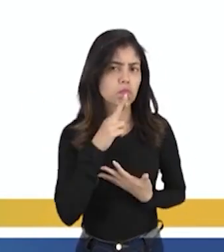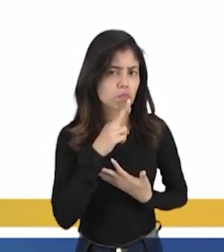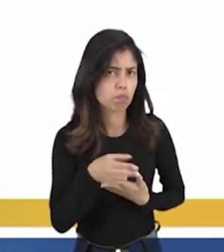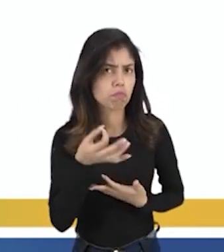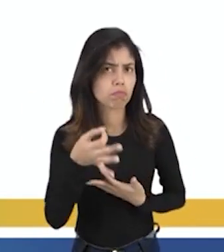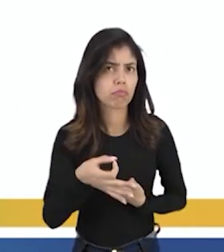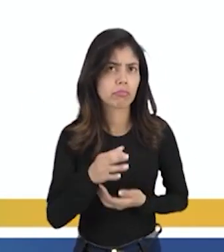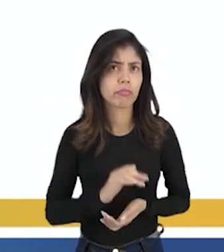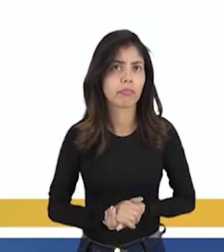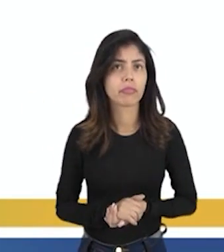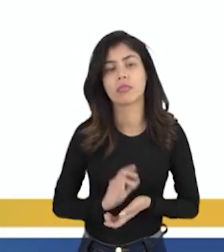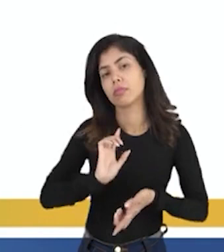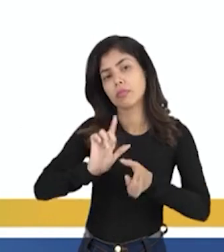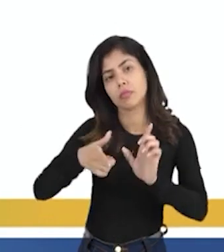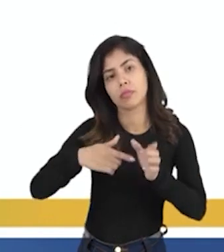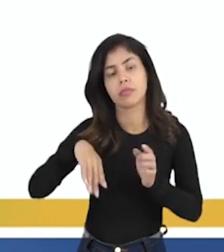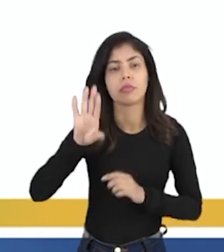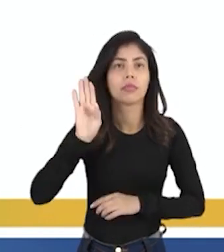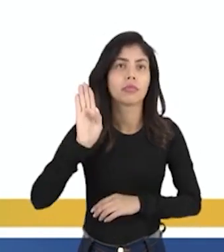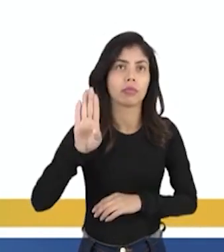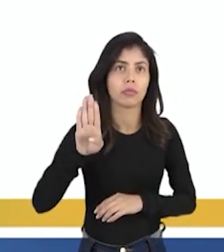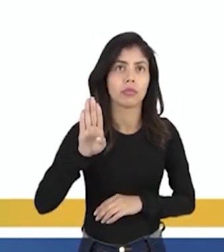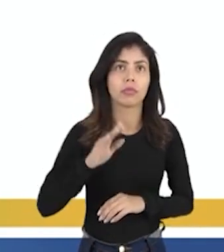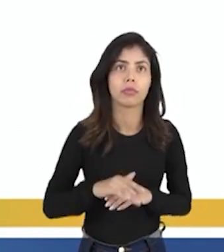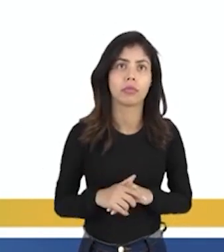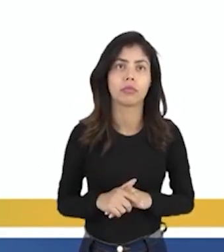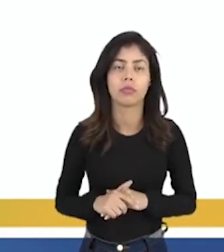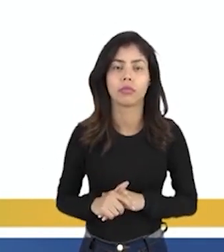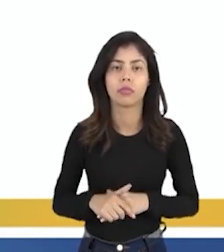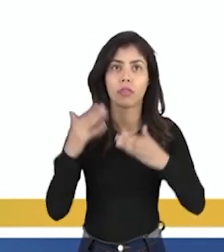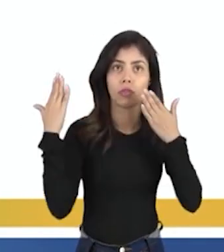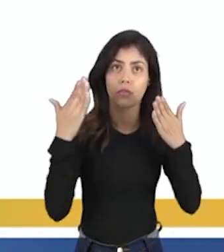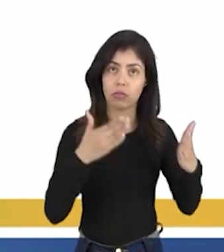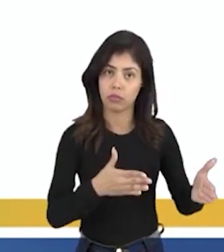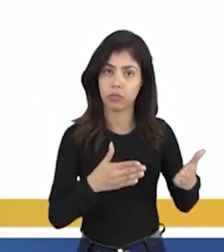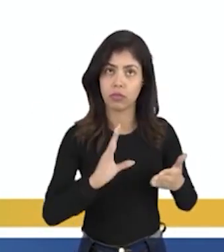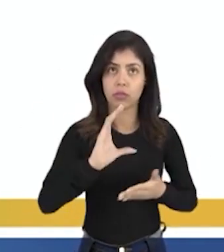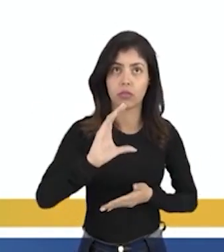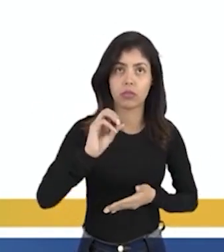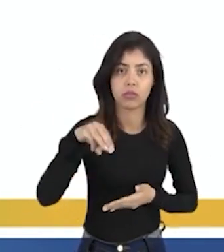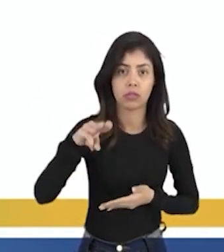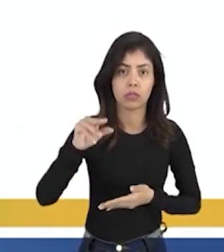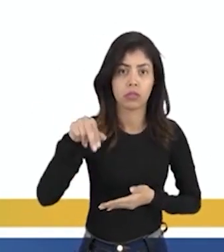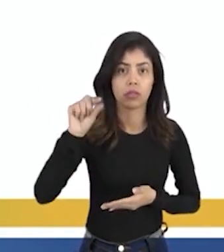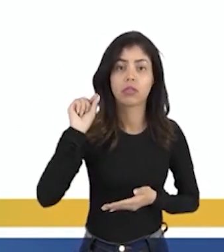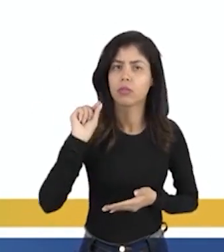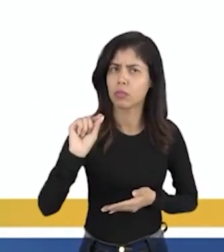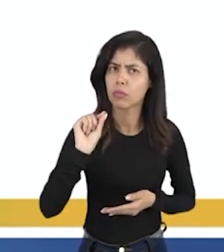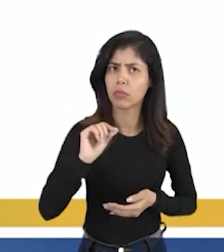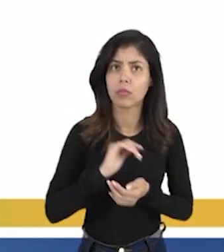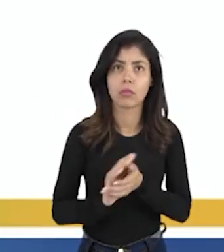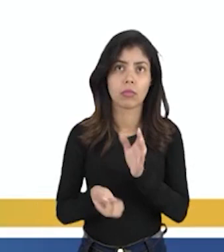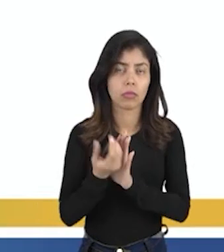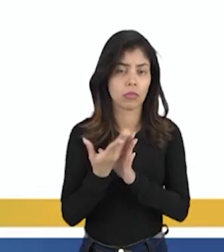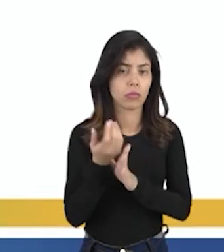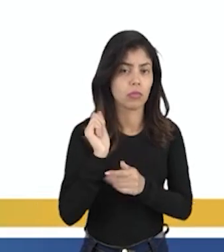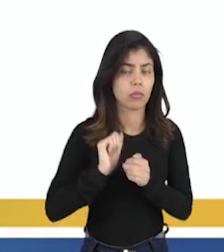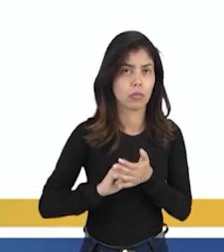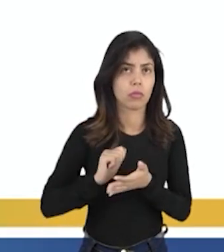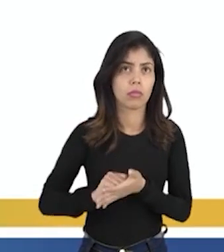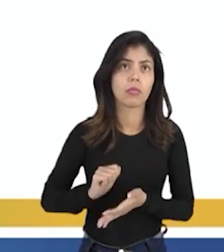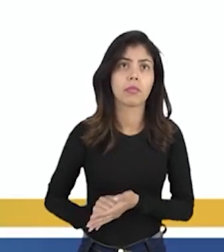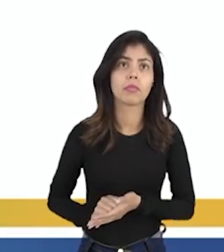resposta mais adequada aí? A letra B, né? Ó, coloca o foco com o que se constrói a